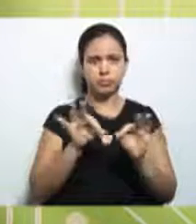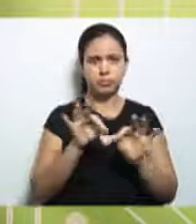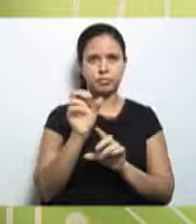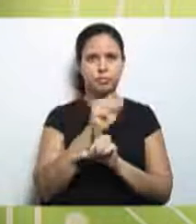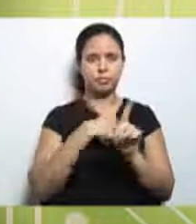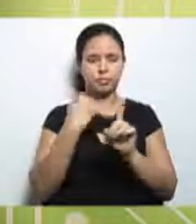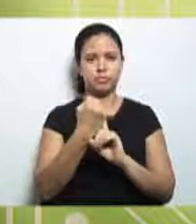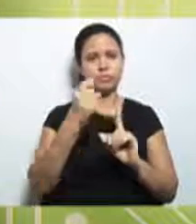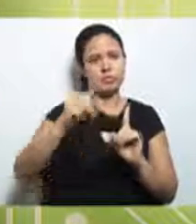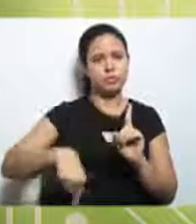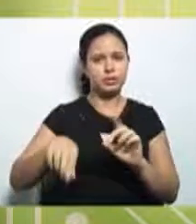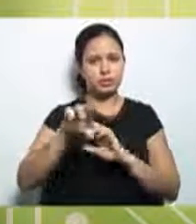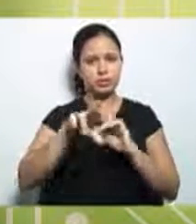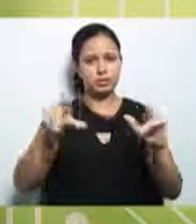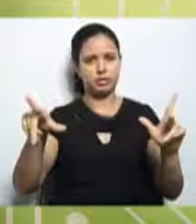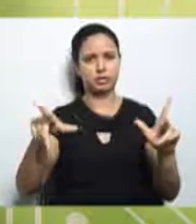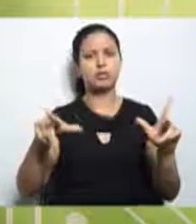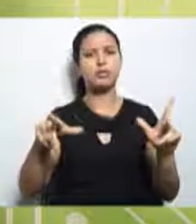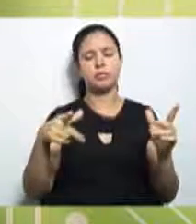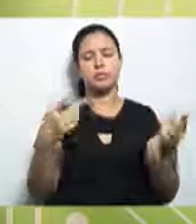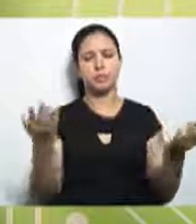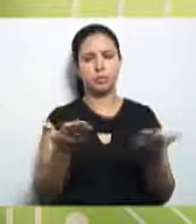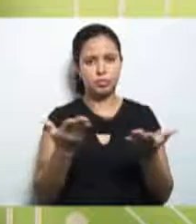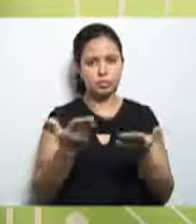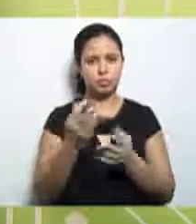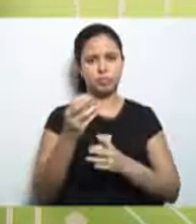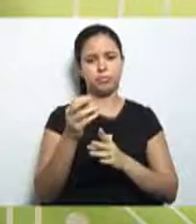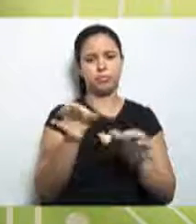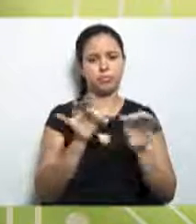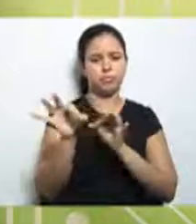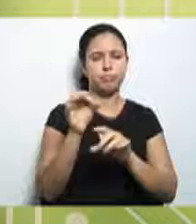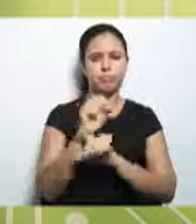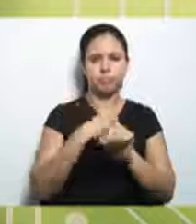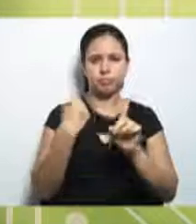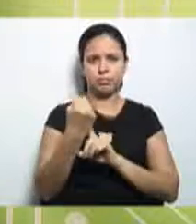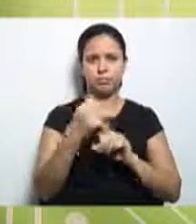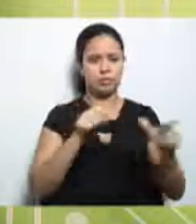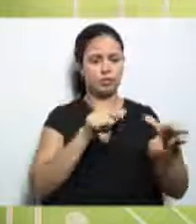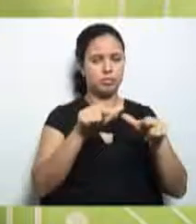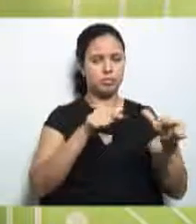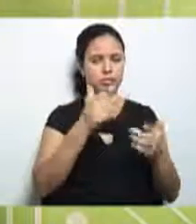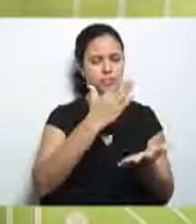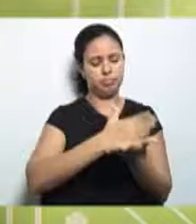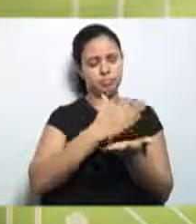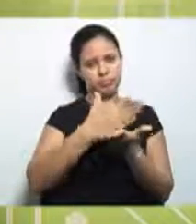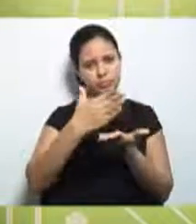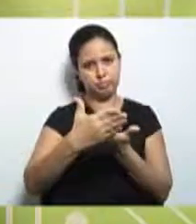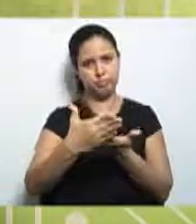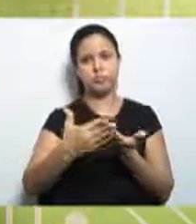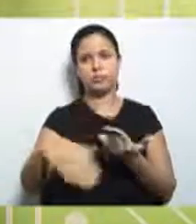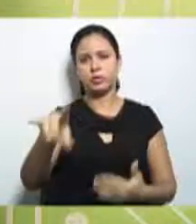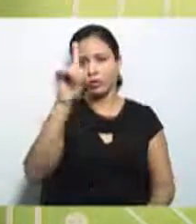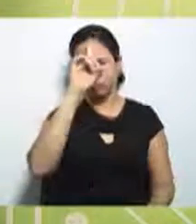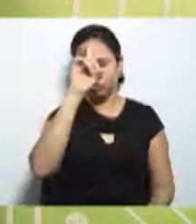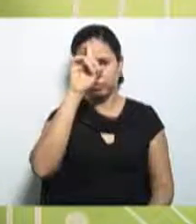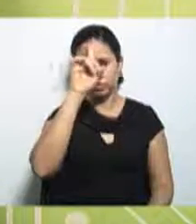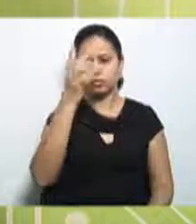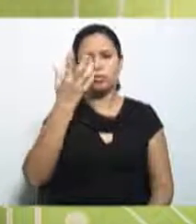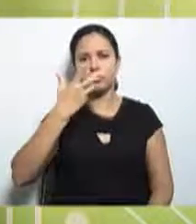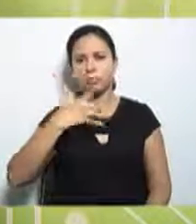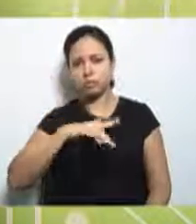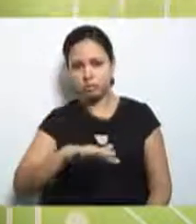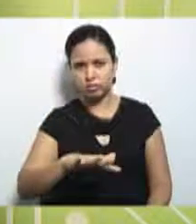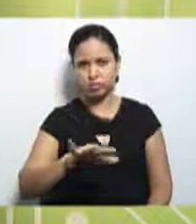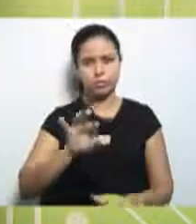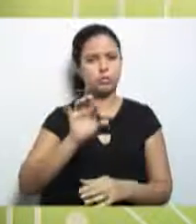muito diferente da organização social que nós temos hoje. E o trabalho ele era dividido entre o adulto e a criança. Era